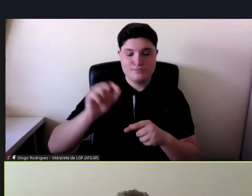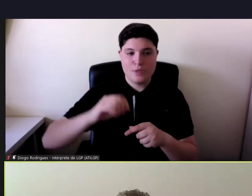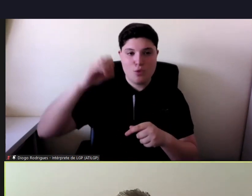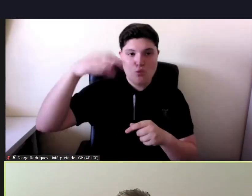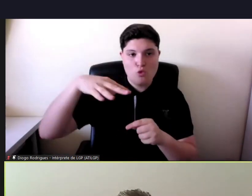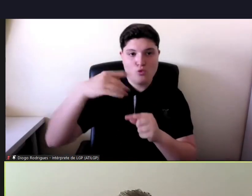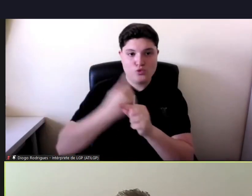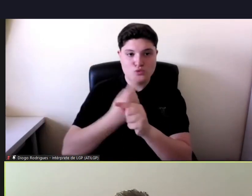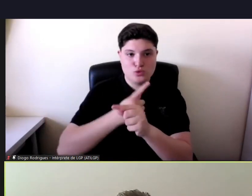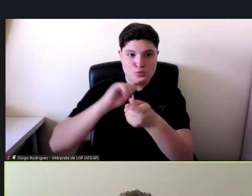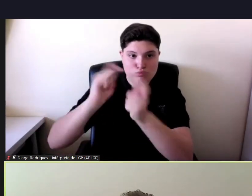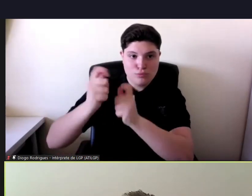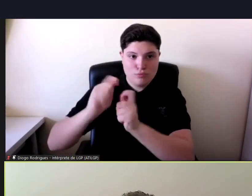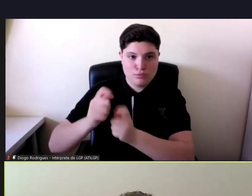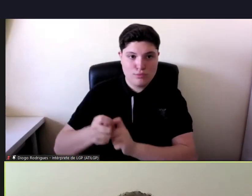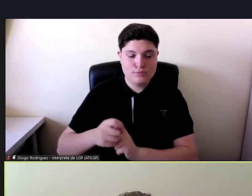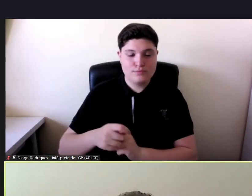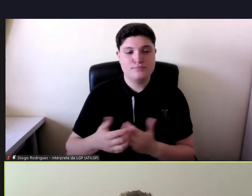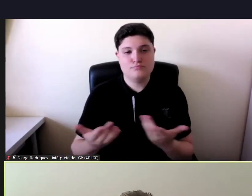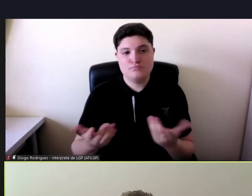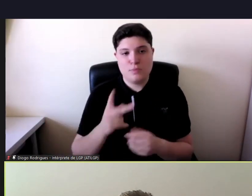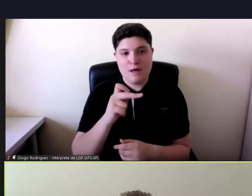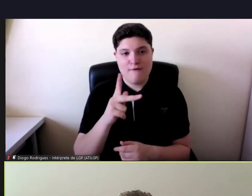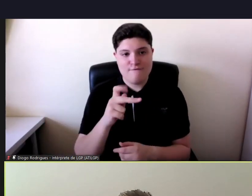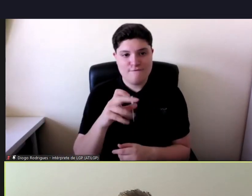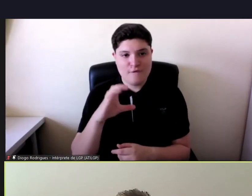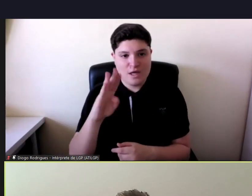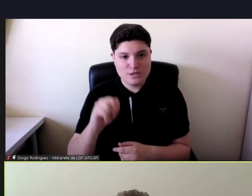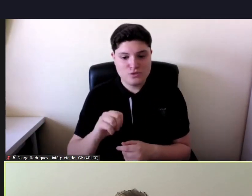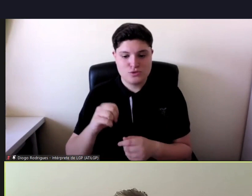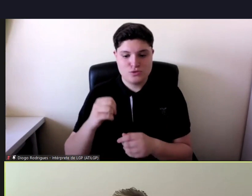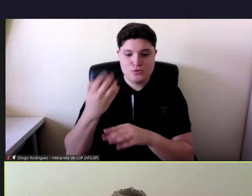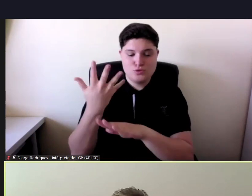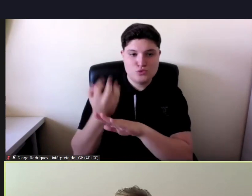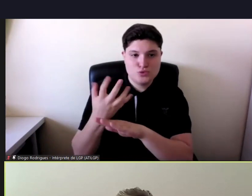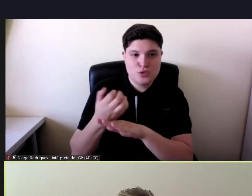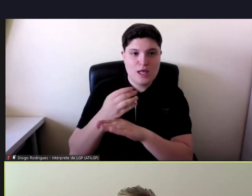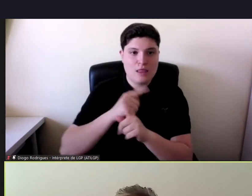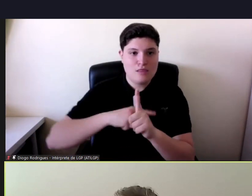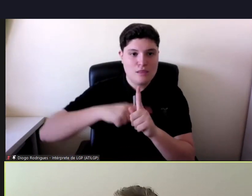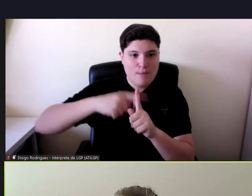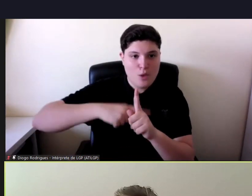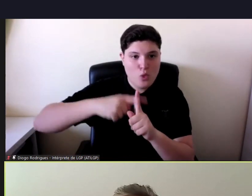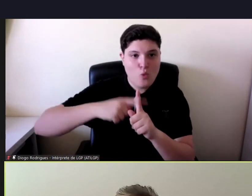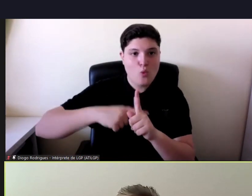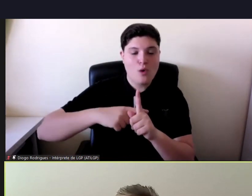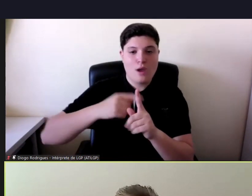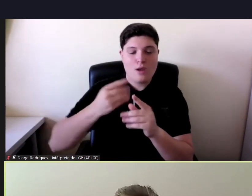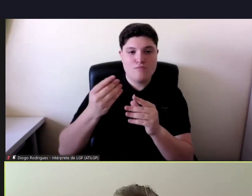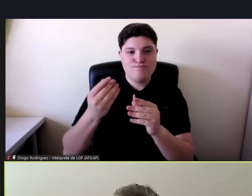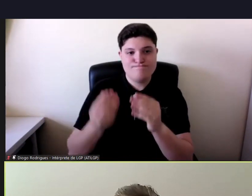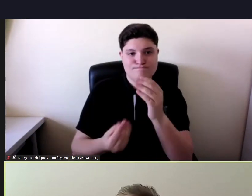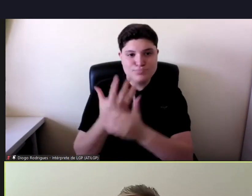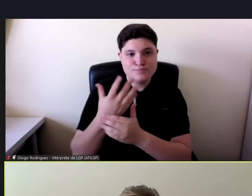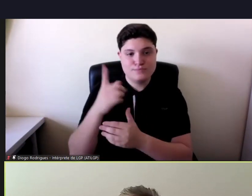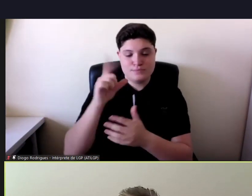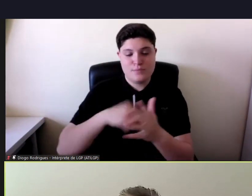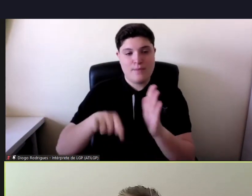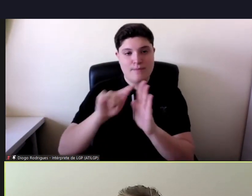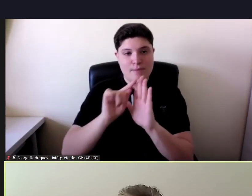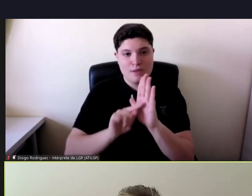em termos financeiros não cumprir o Acordo de Paris do que cumprir o Acordo de Paris. E, portanto, esta ilusão de